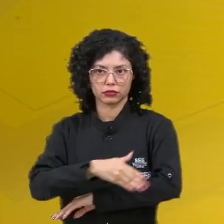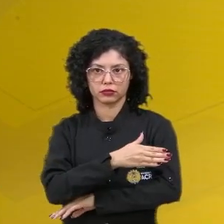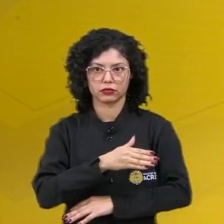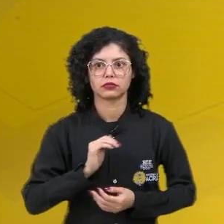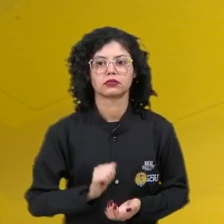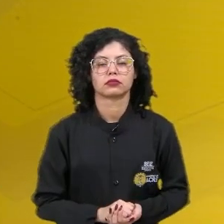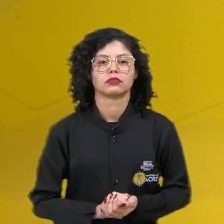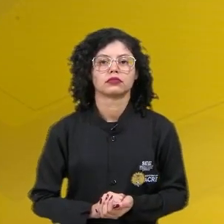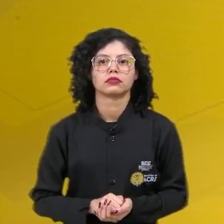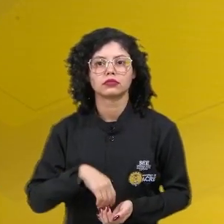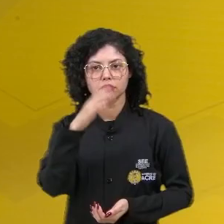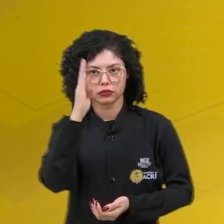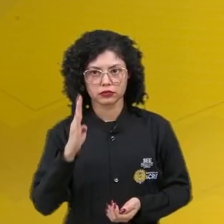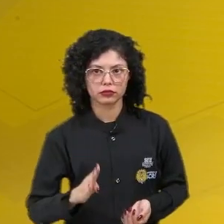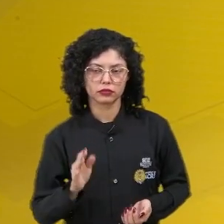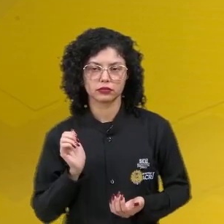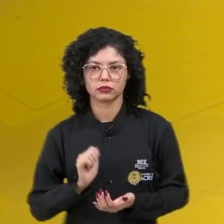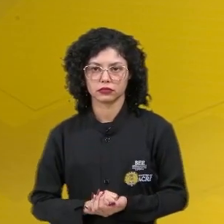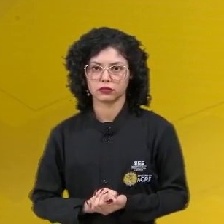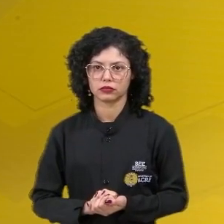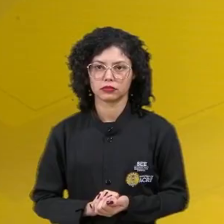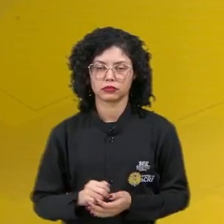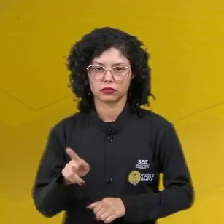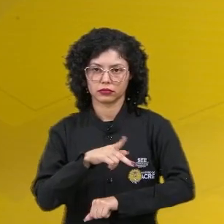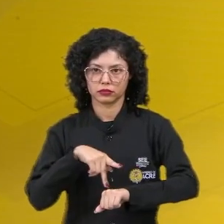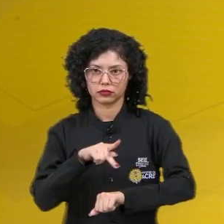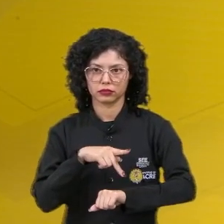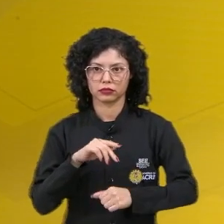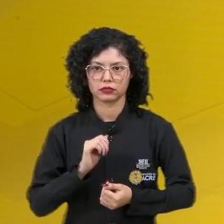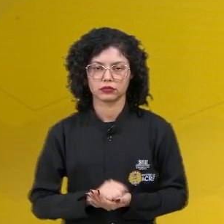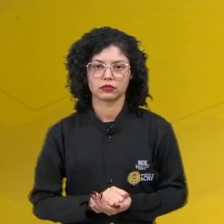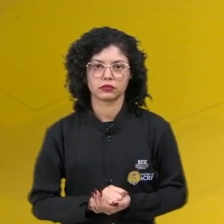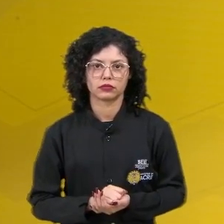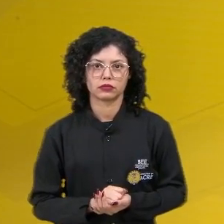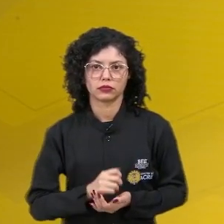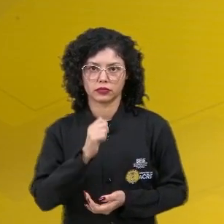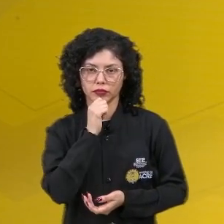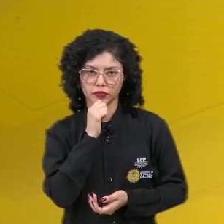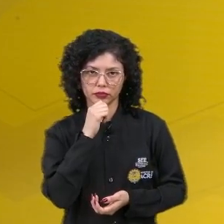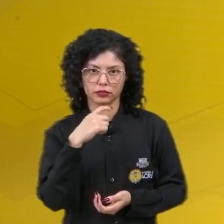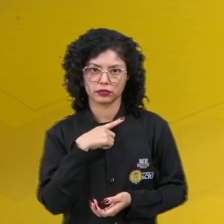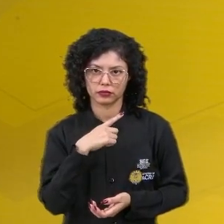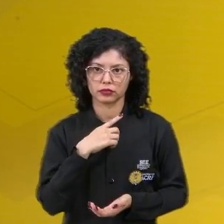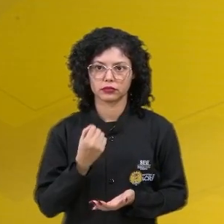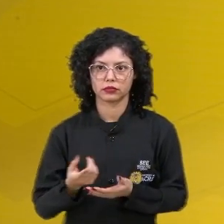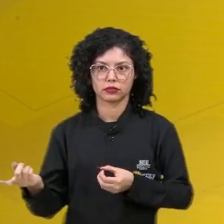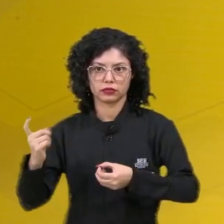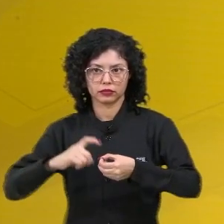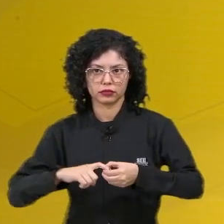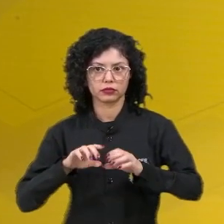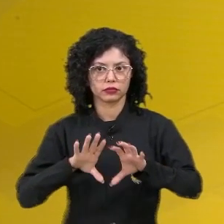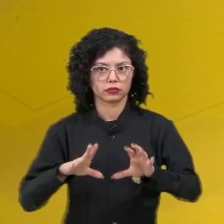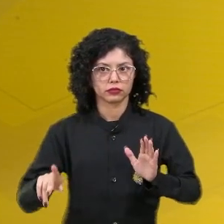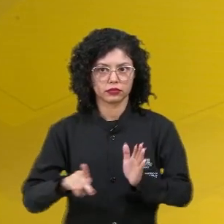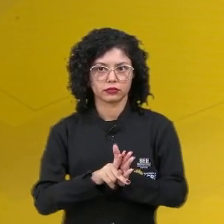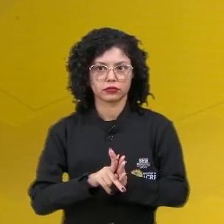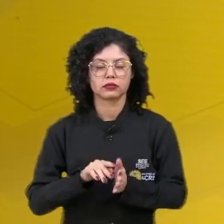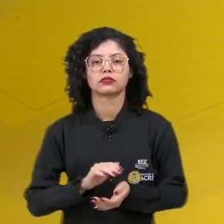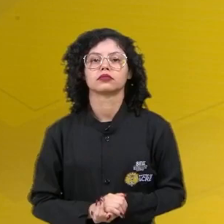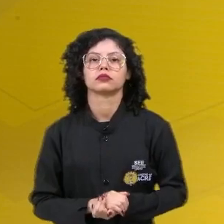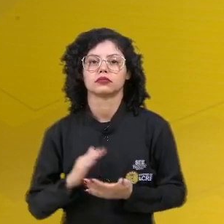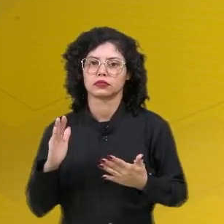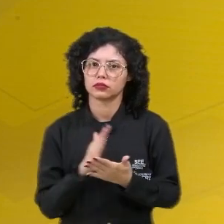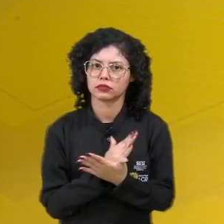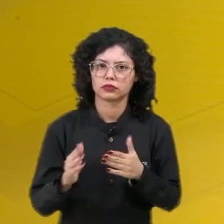Tá? Então, o Brasil, ele é um país que tem um investimento bem voltado para isso. Só que tem